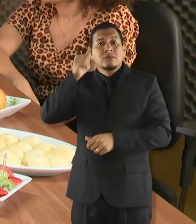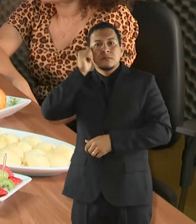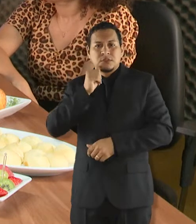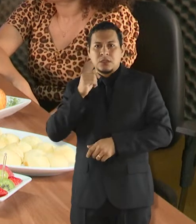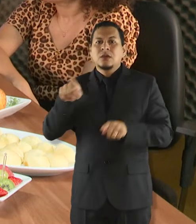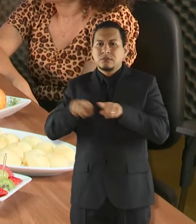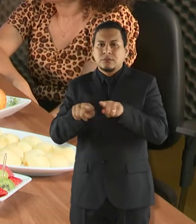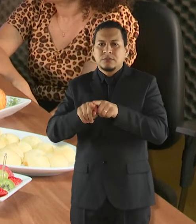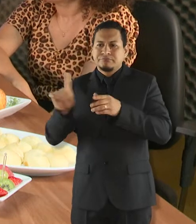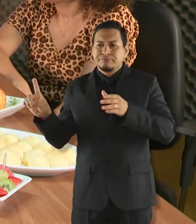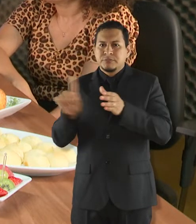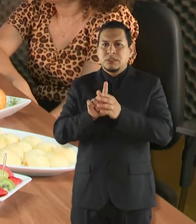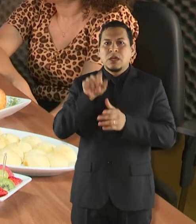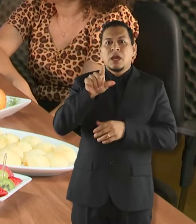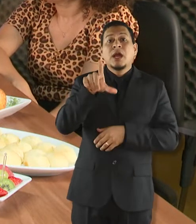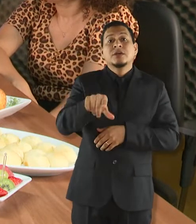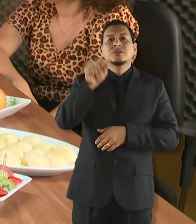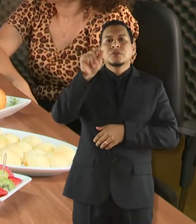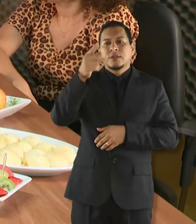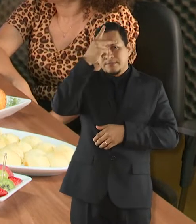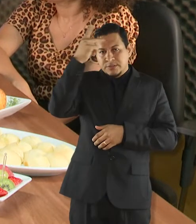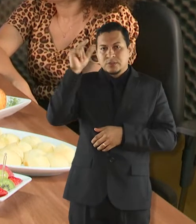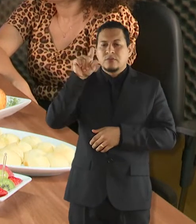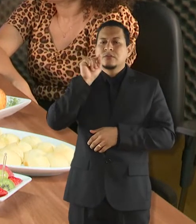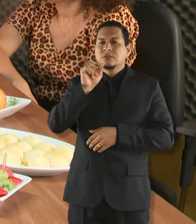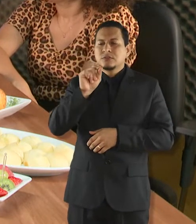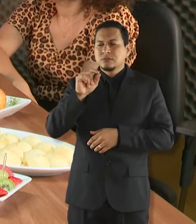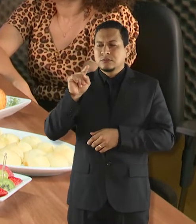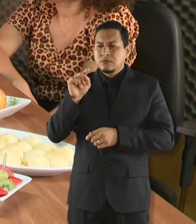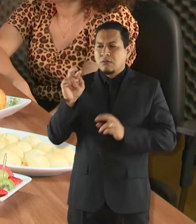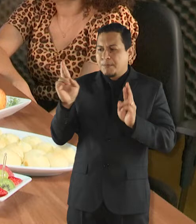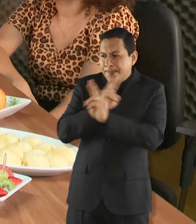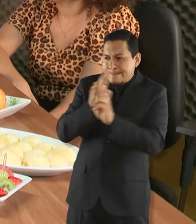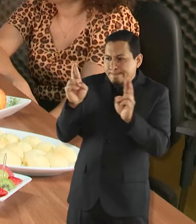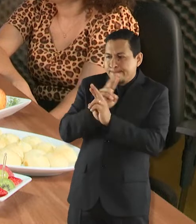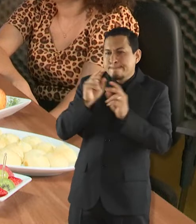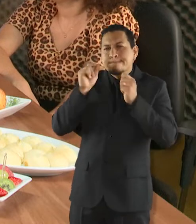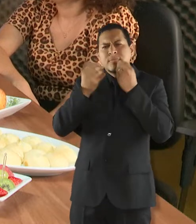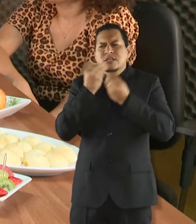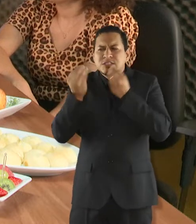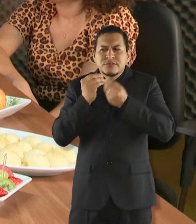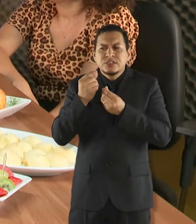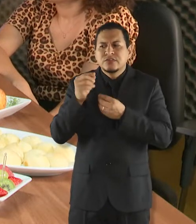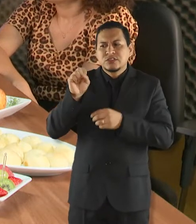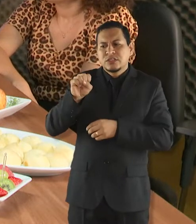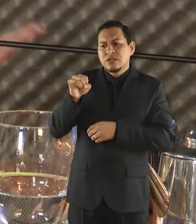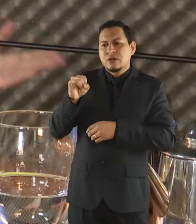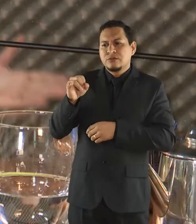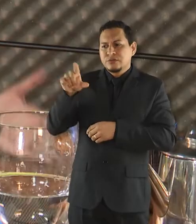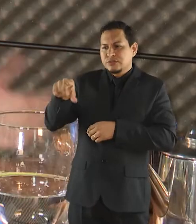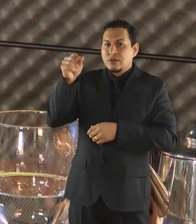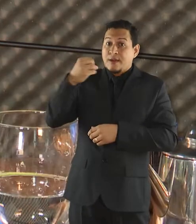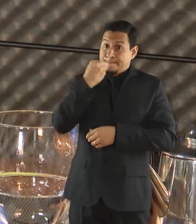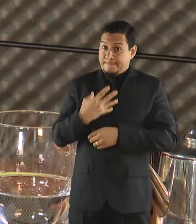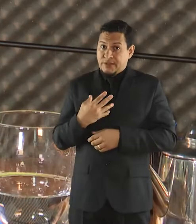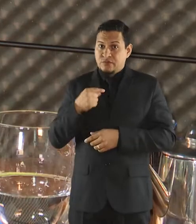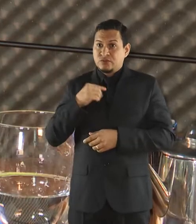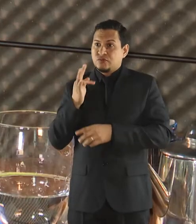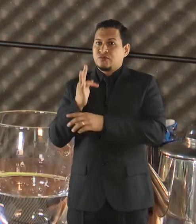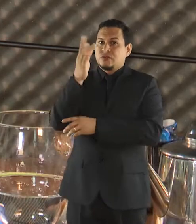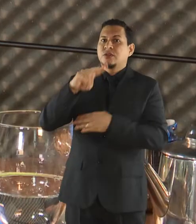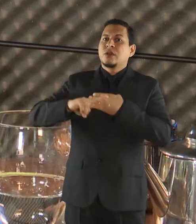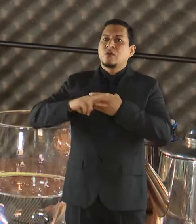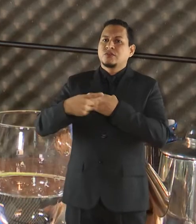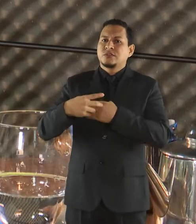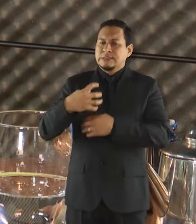me incluo nisso também, é a escolha com quem você vai se relacionar. Entendi. Se você não escolhe bem, você paga as consequências